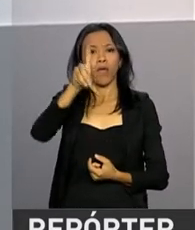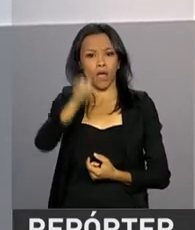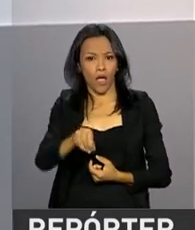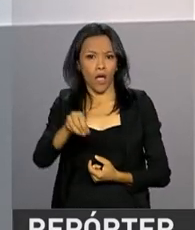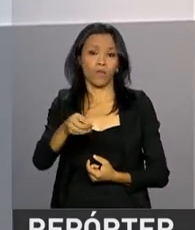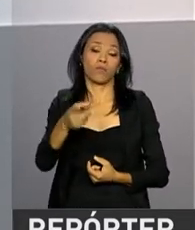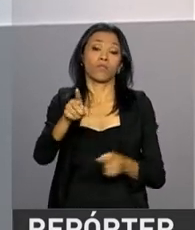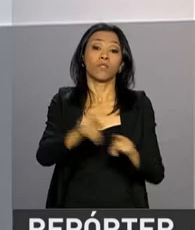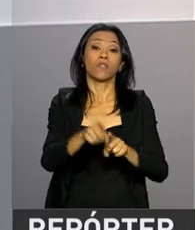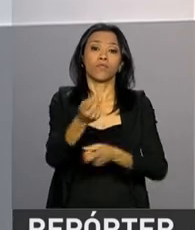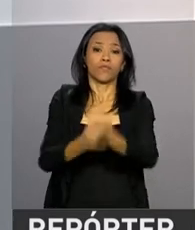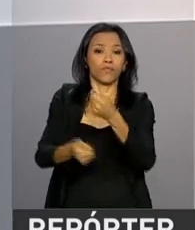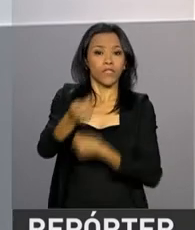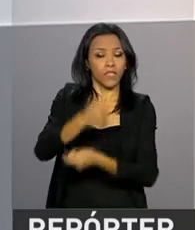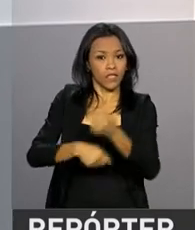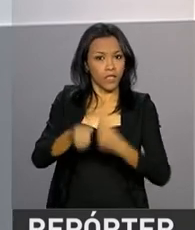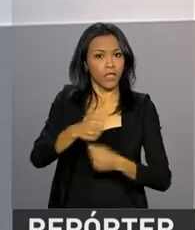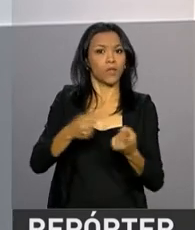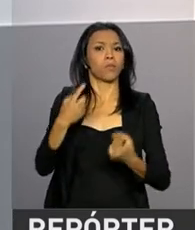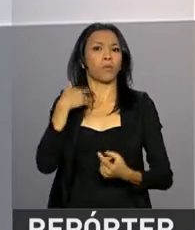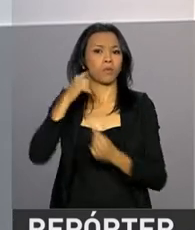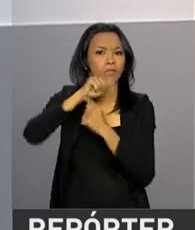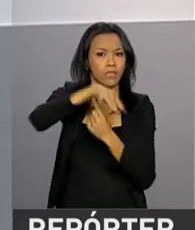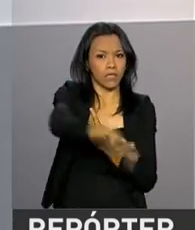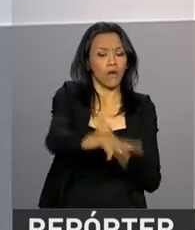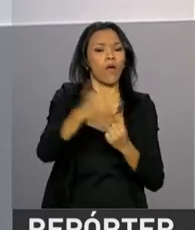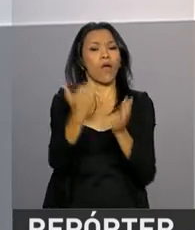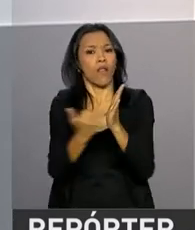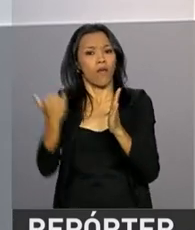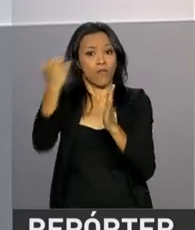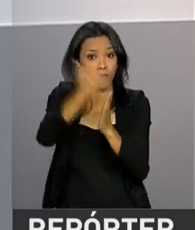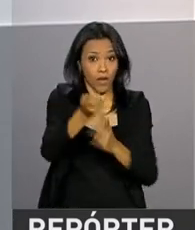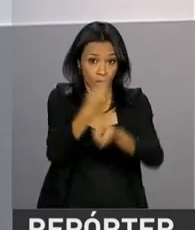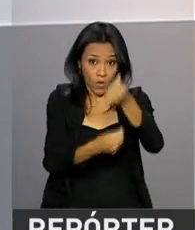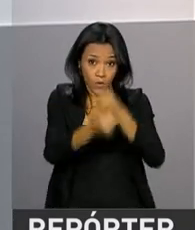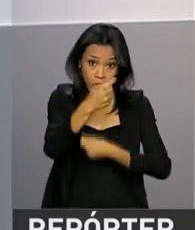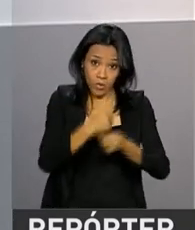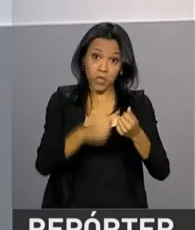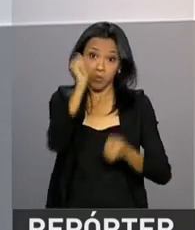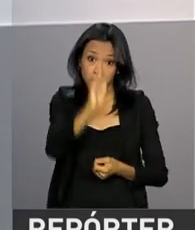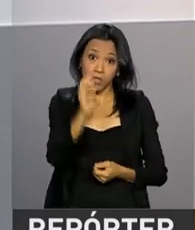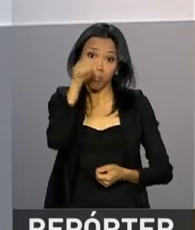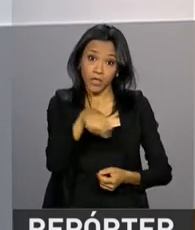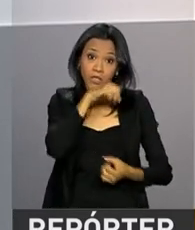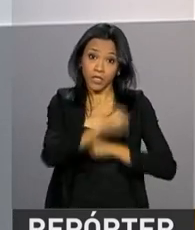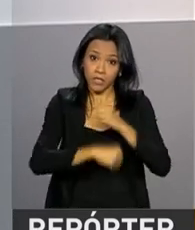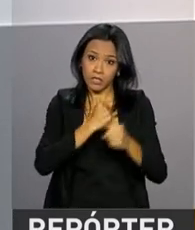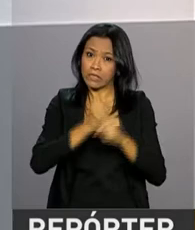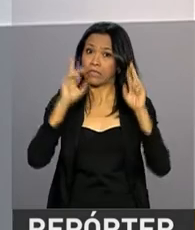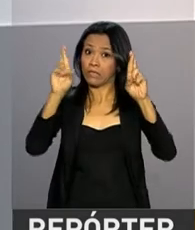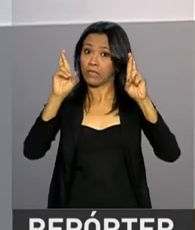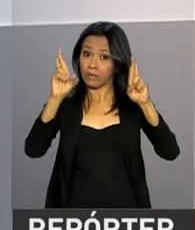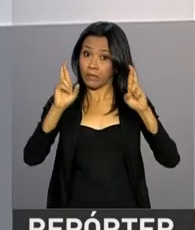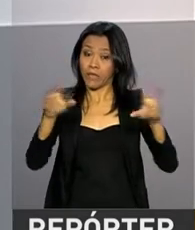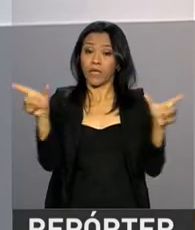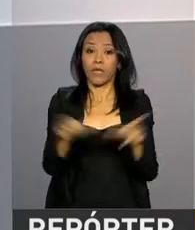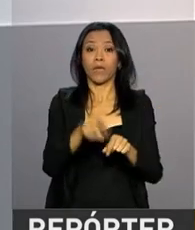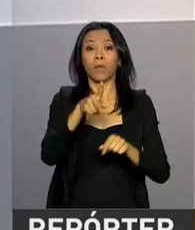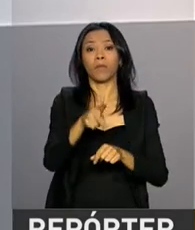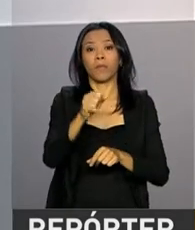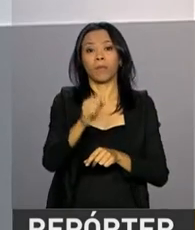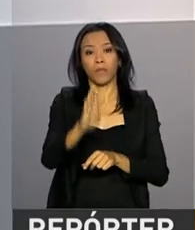pelo banco central elevaram a previsão de crescimento da economia brasileira para este ano a expectativa é que o produto interno bruto